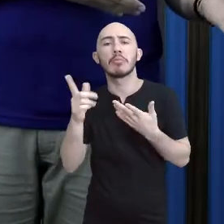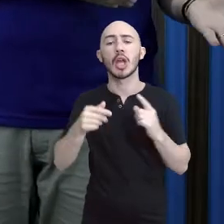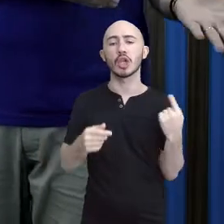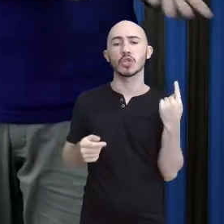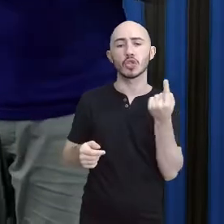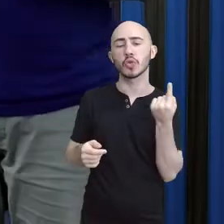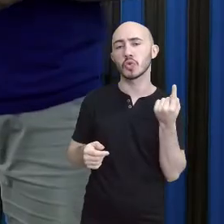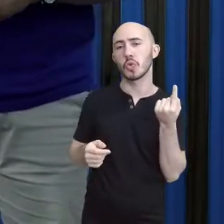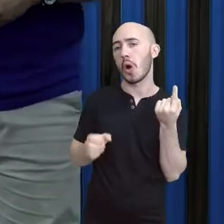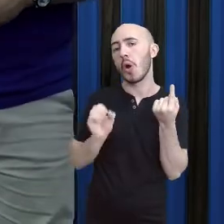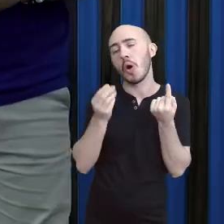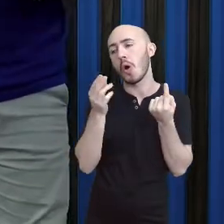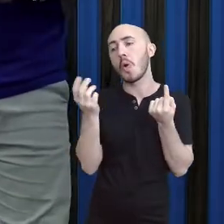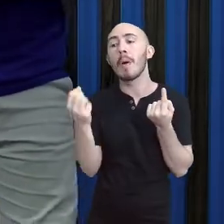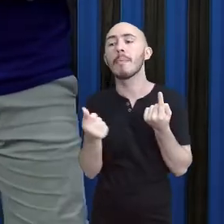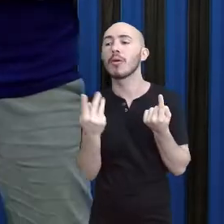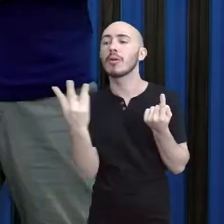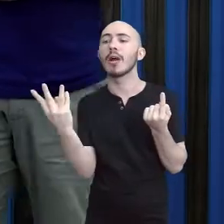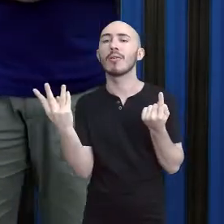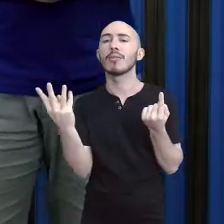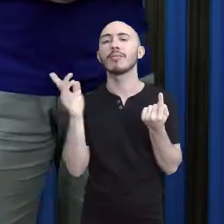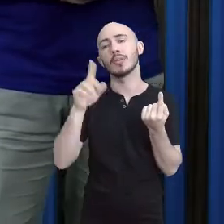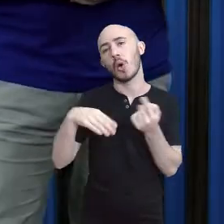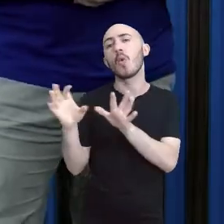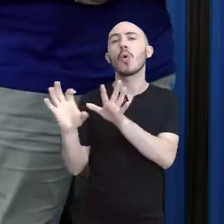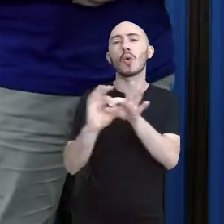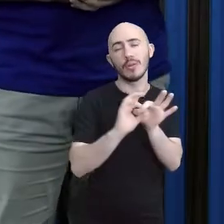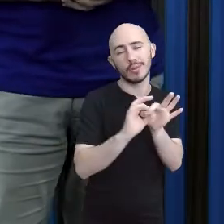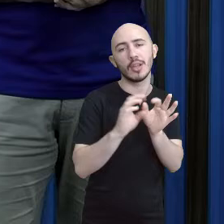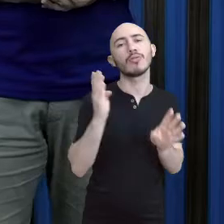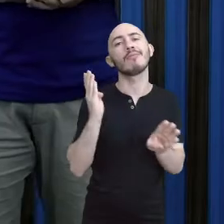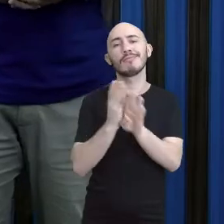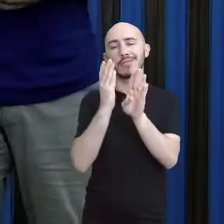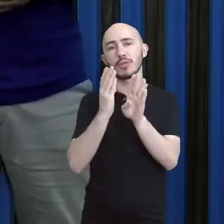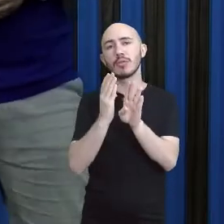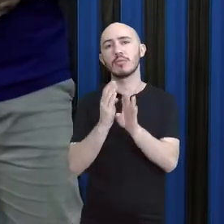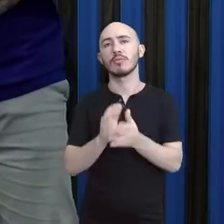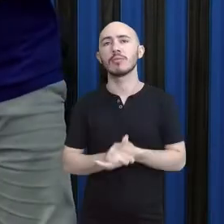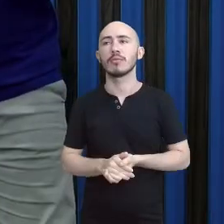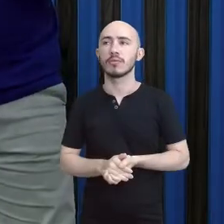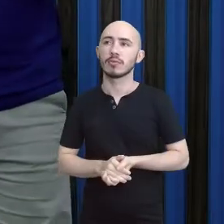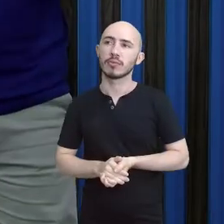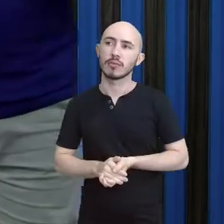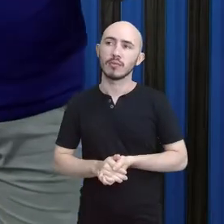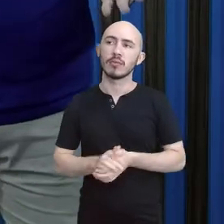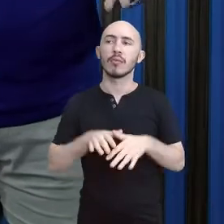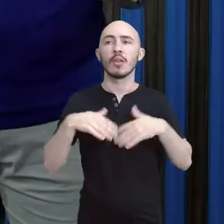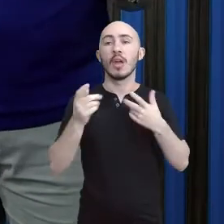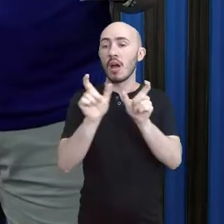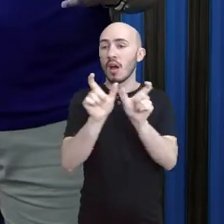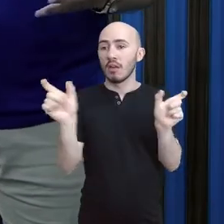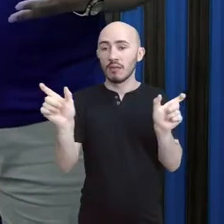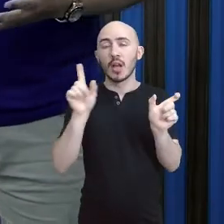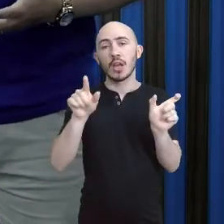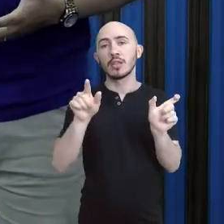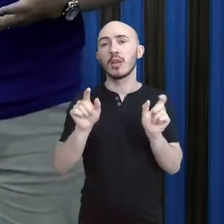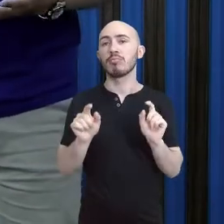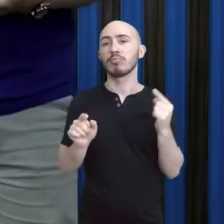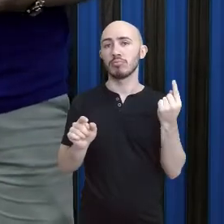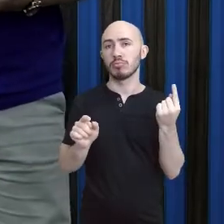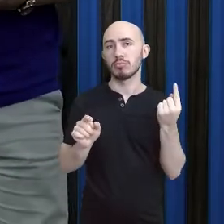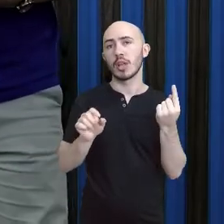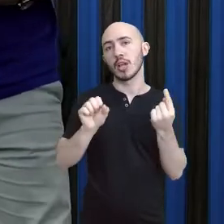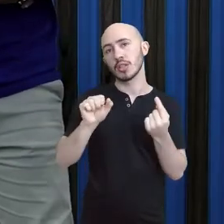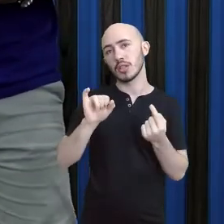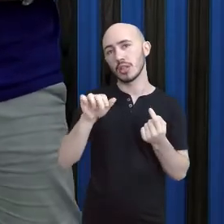are no singular e you are no plural? É o contexto, né? Se eu estiver usando a segunda pessoa do singular, toda a frase vai estar no singular. Se eu estiver usando a